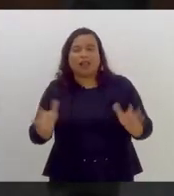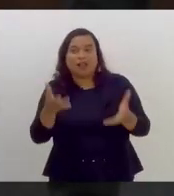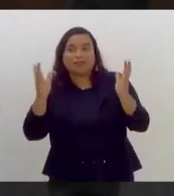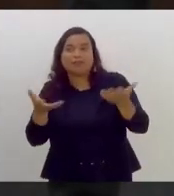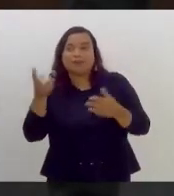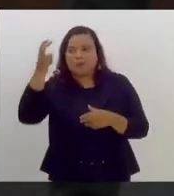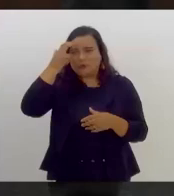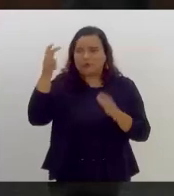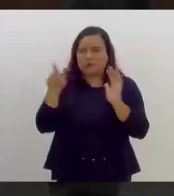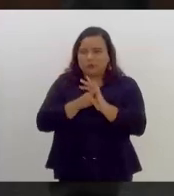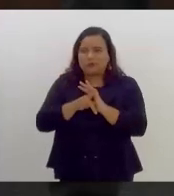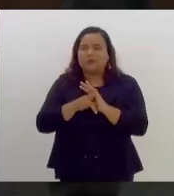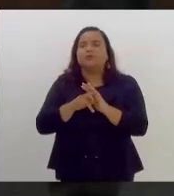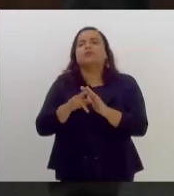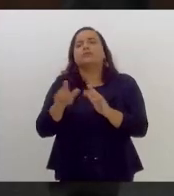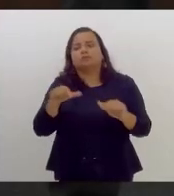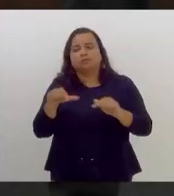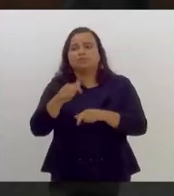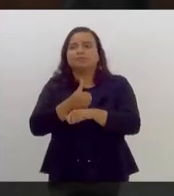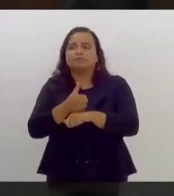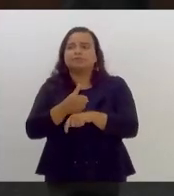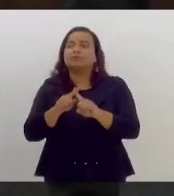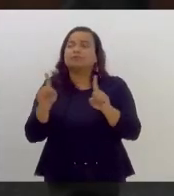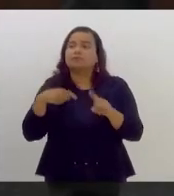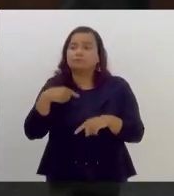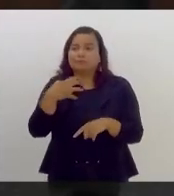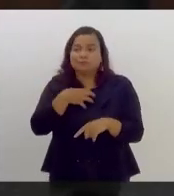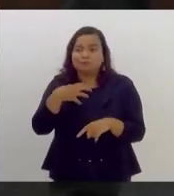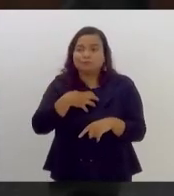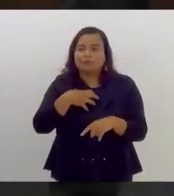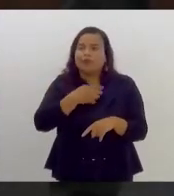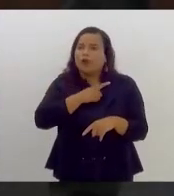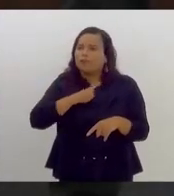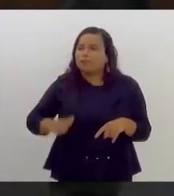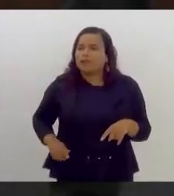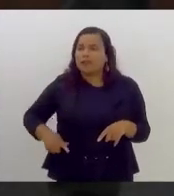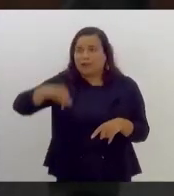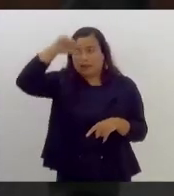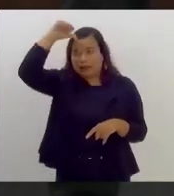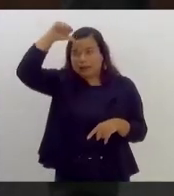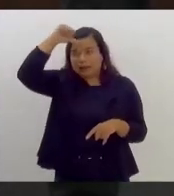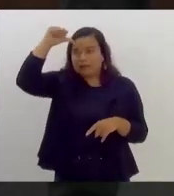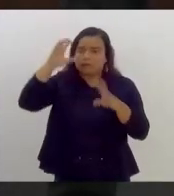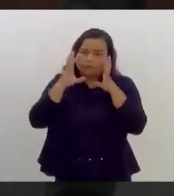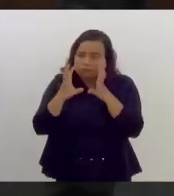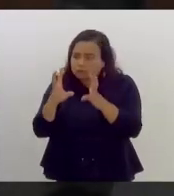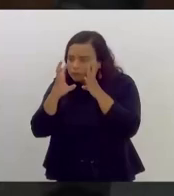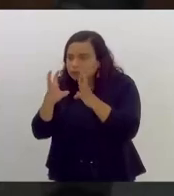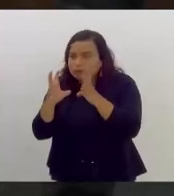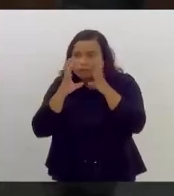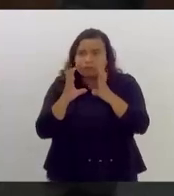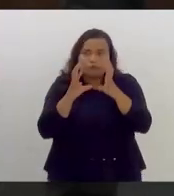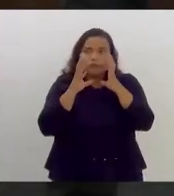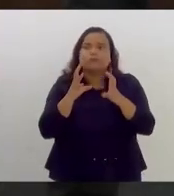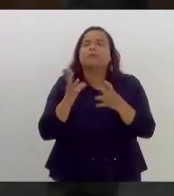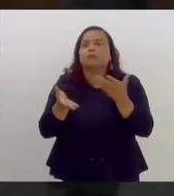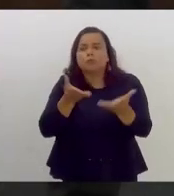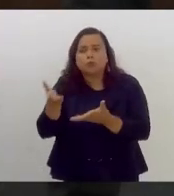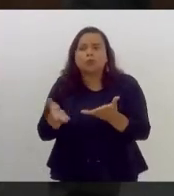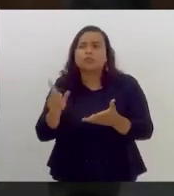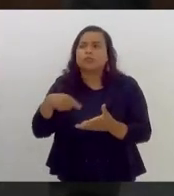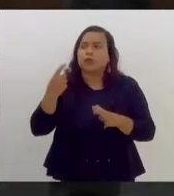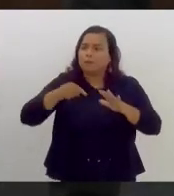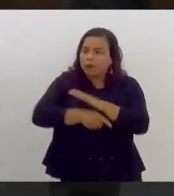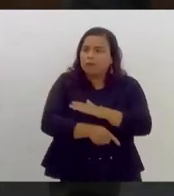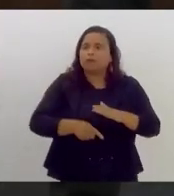a sensibilidade do nosso governador Cláudio Castro com esses temas, que estamos podendo aprofundar esses